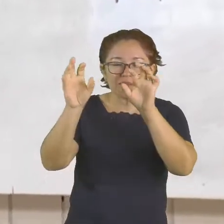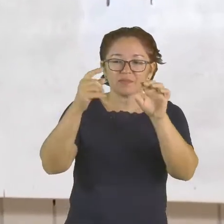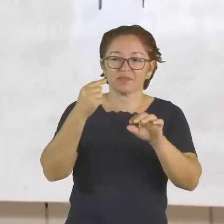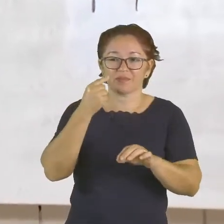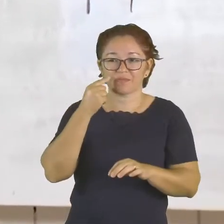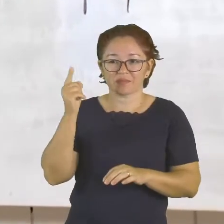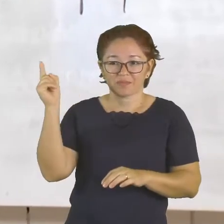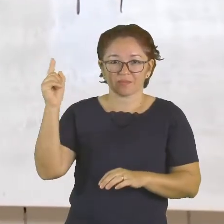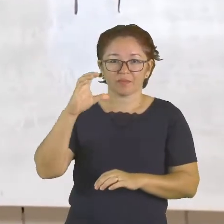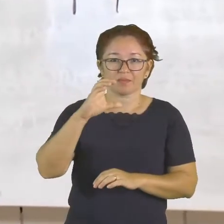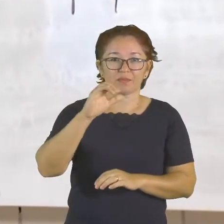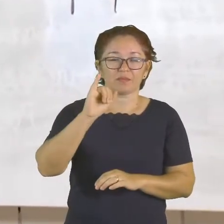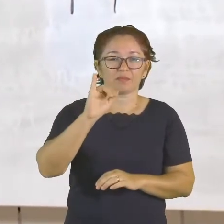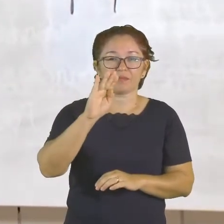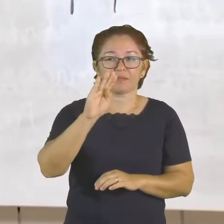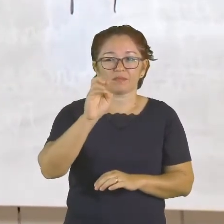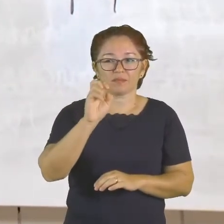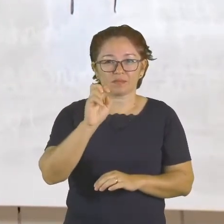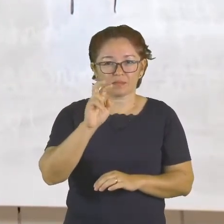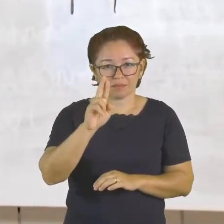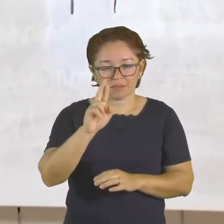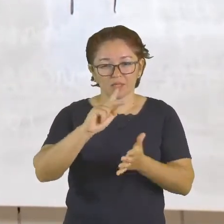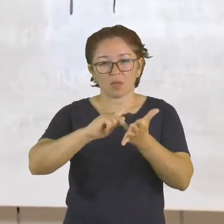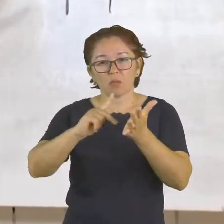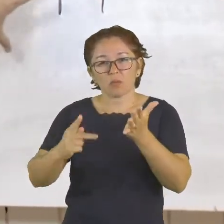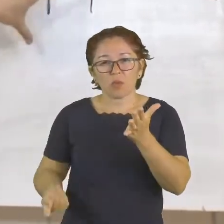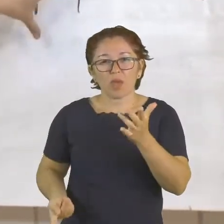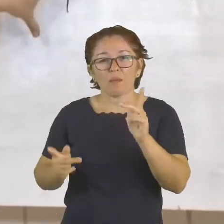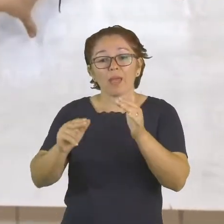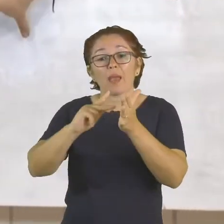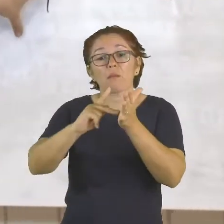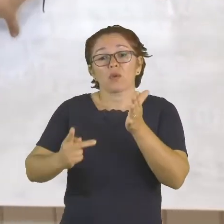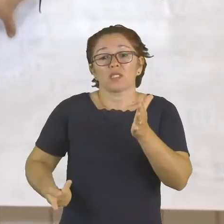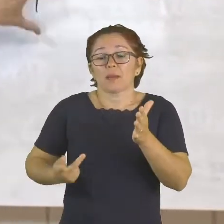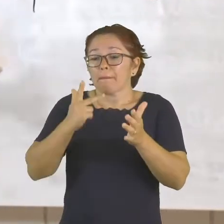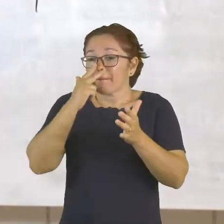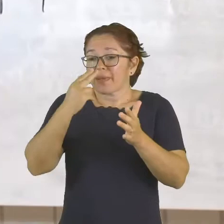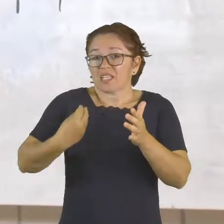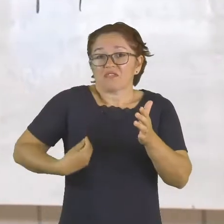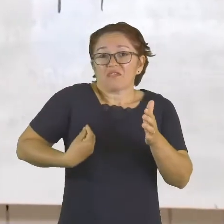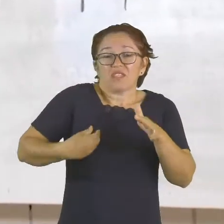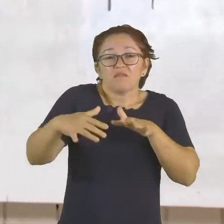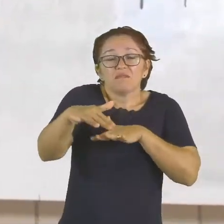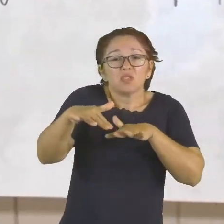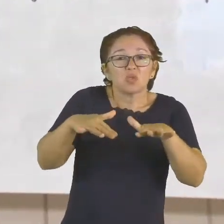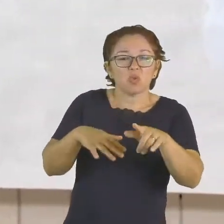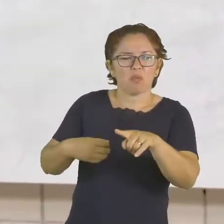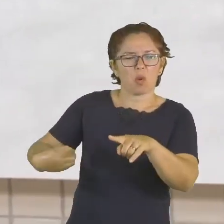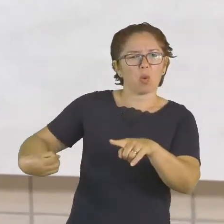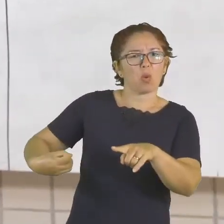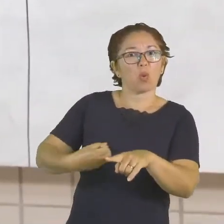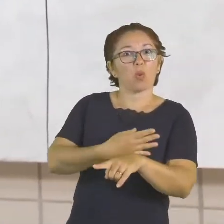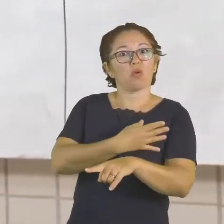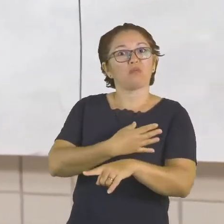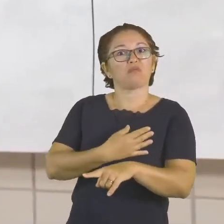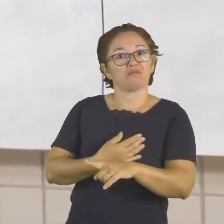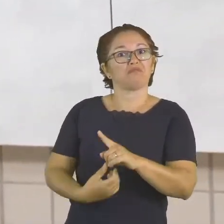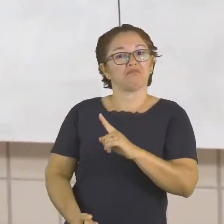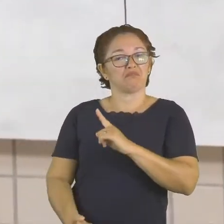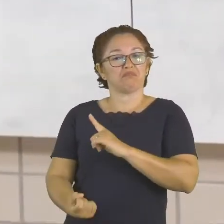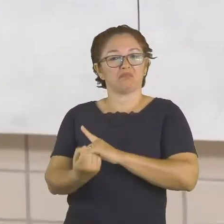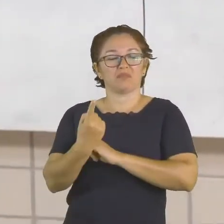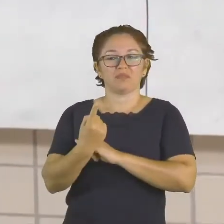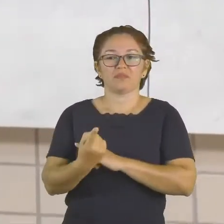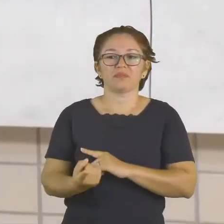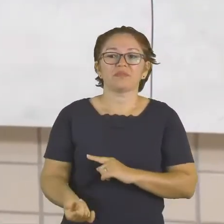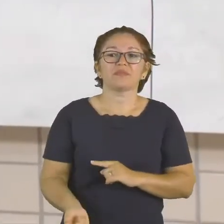uma poesia viva, inovadora, utiliza o cyberespaço. Observem,